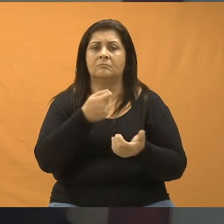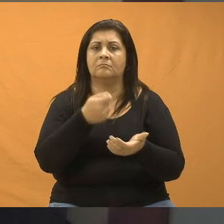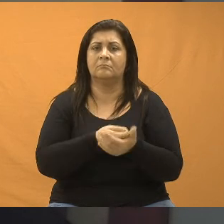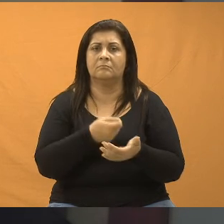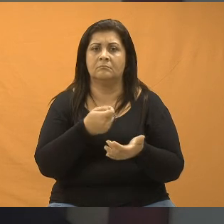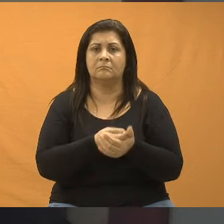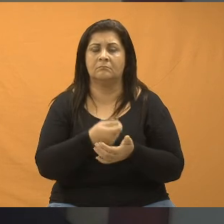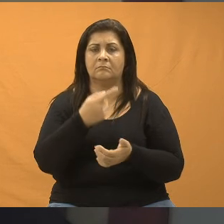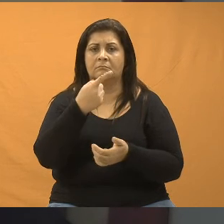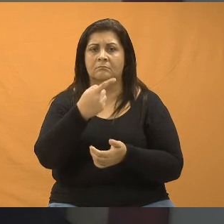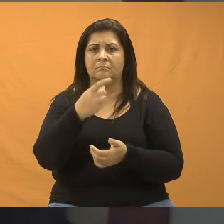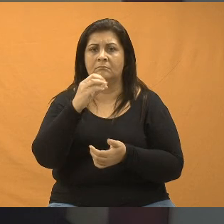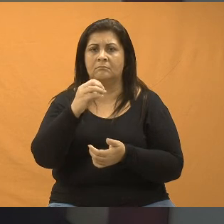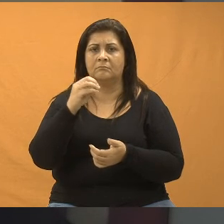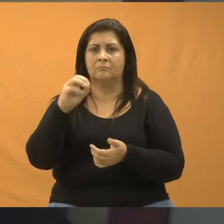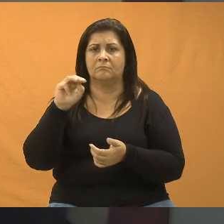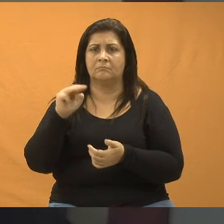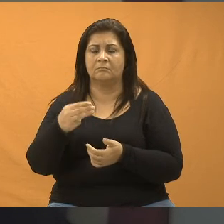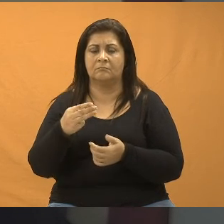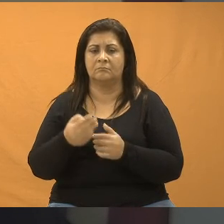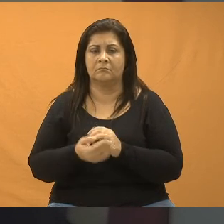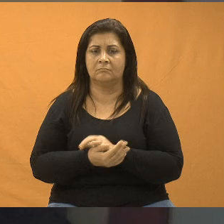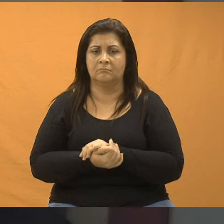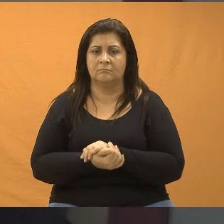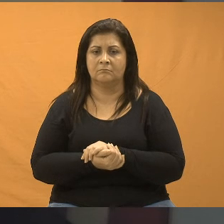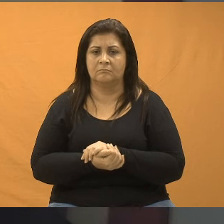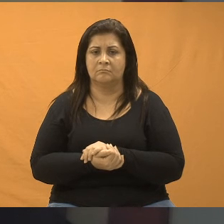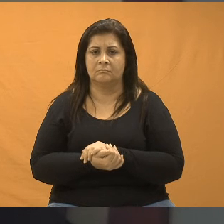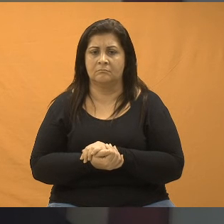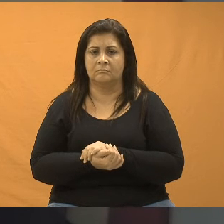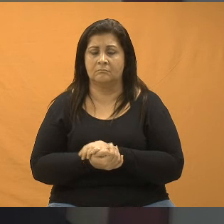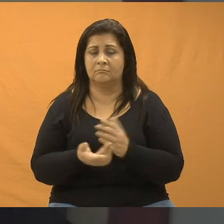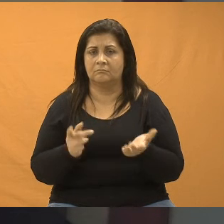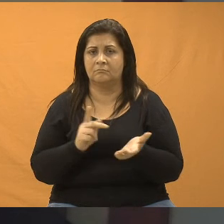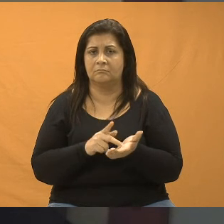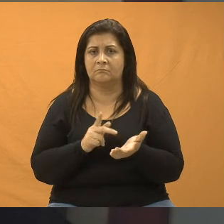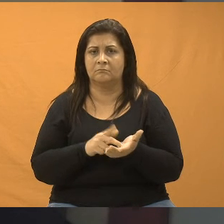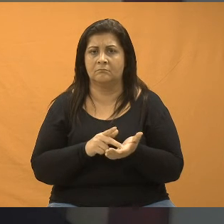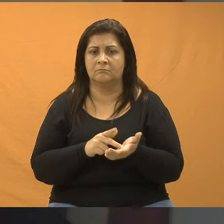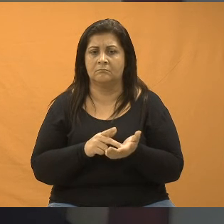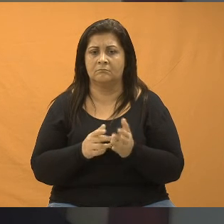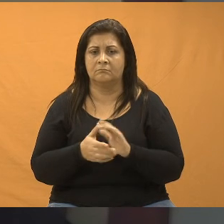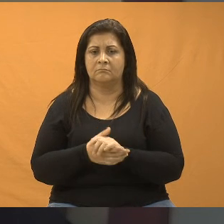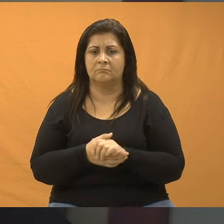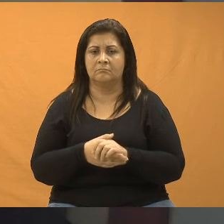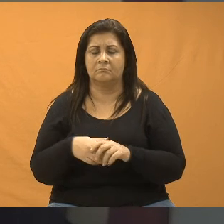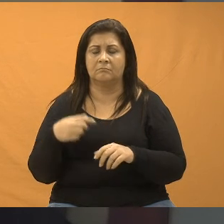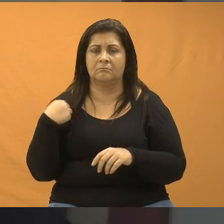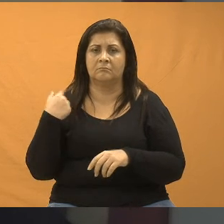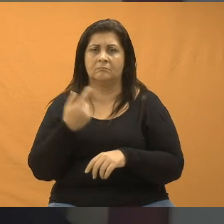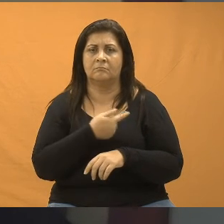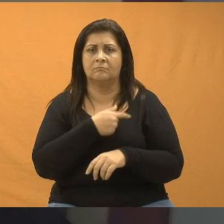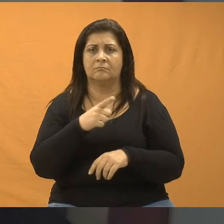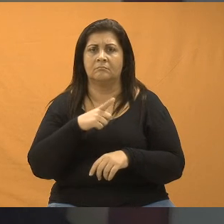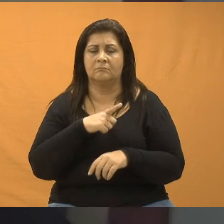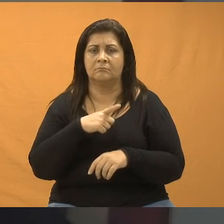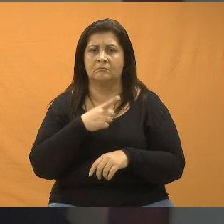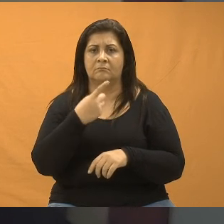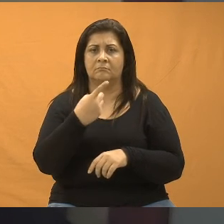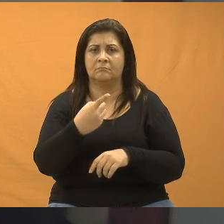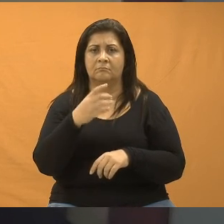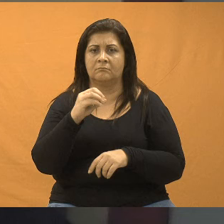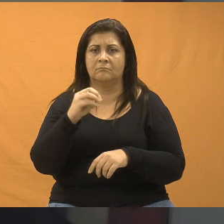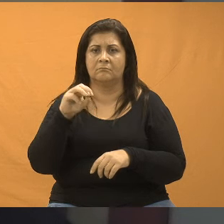100 milhões de reais. A realidade é essa. Nós temos 100 milhões de reais para